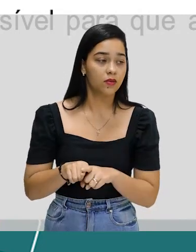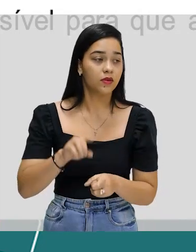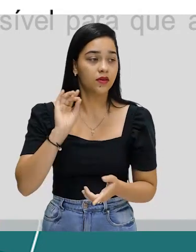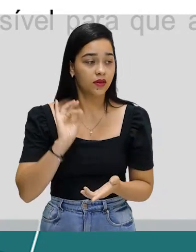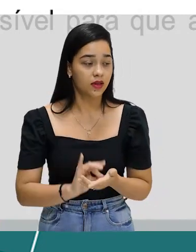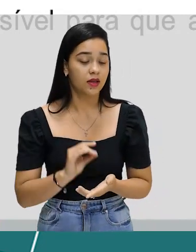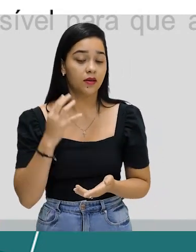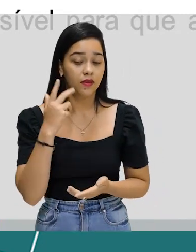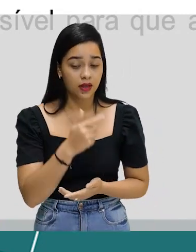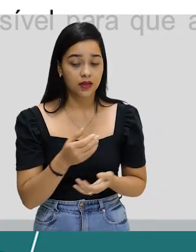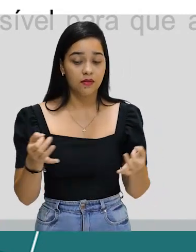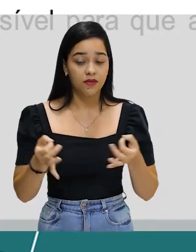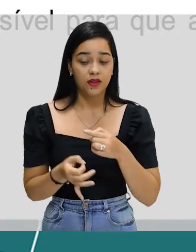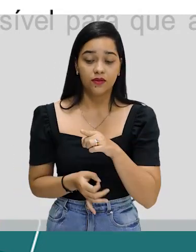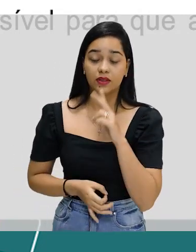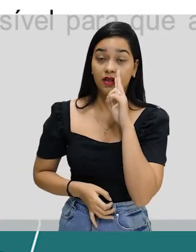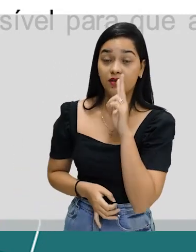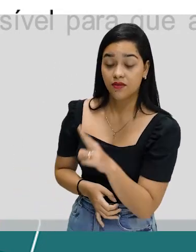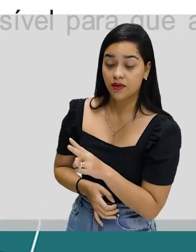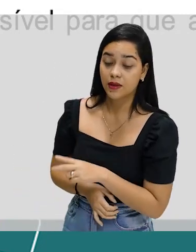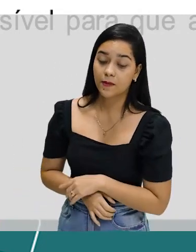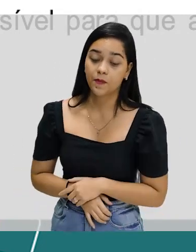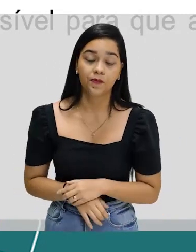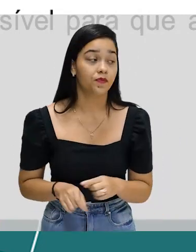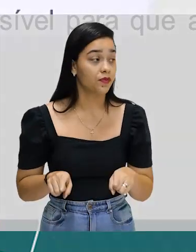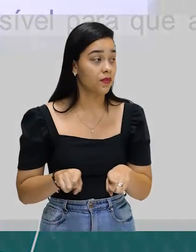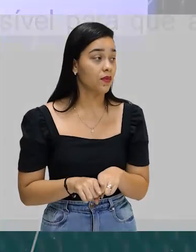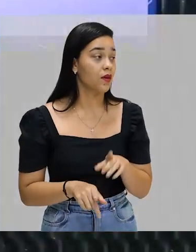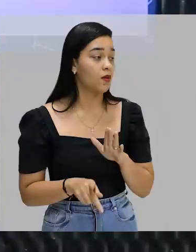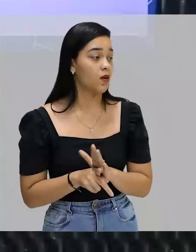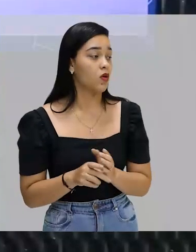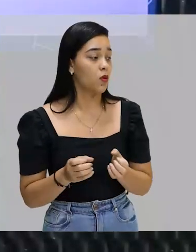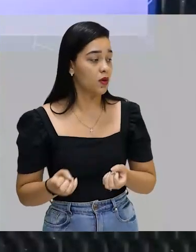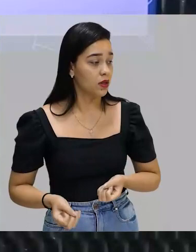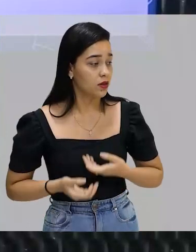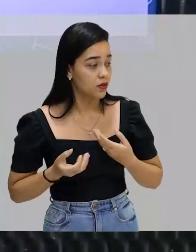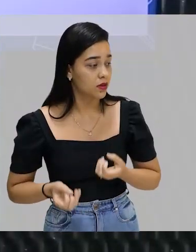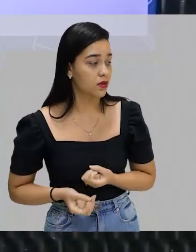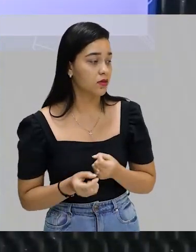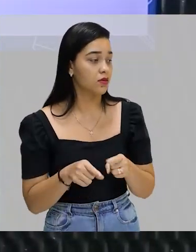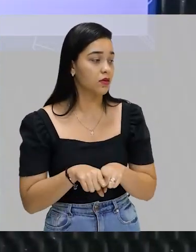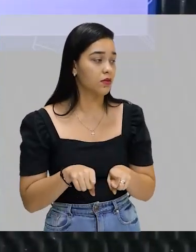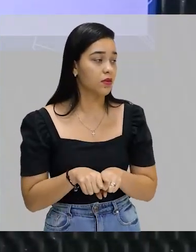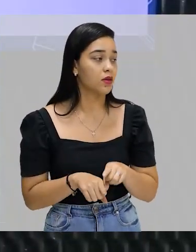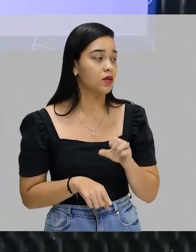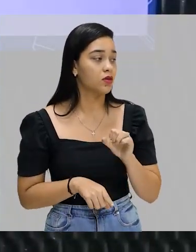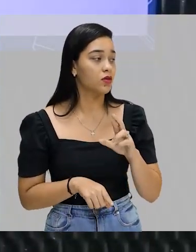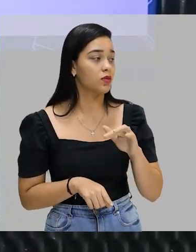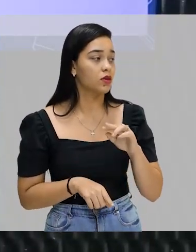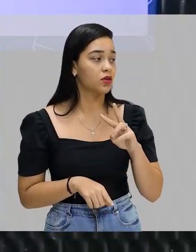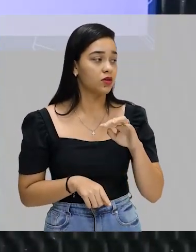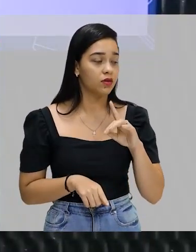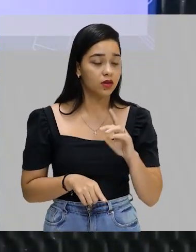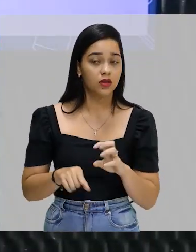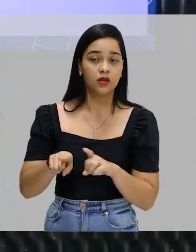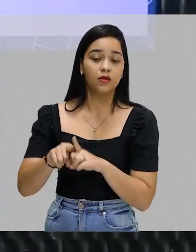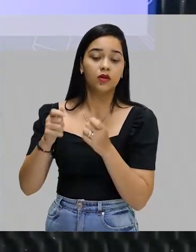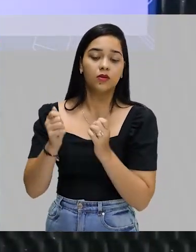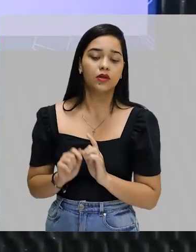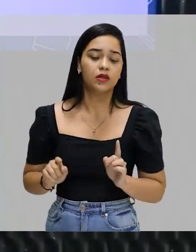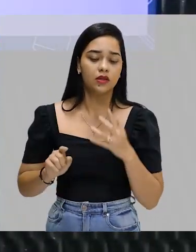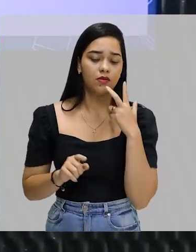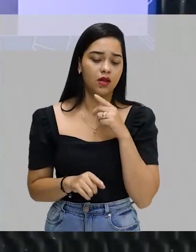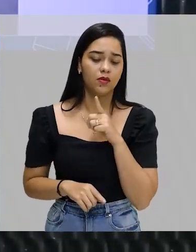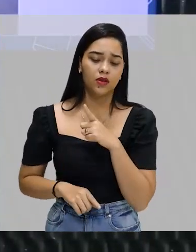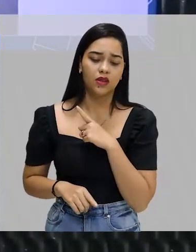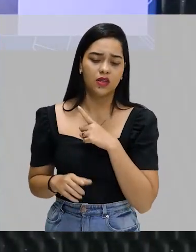A beleza é perfeita daquilo que você vê. Né? A arte como expressão de subjetivar. A arte ela não precisa ser bela para te